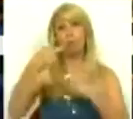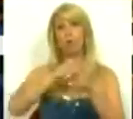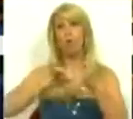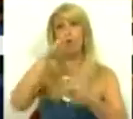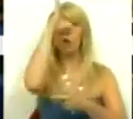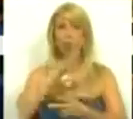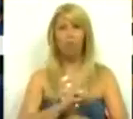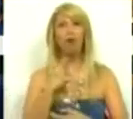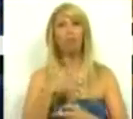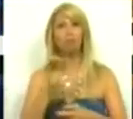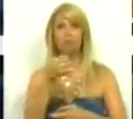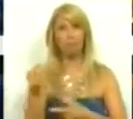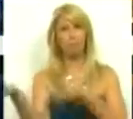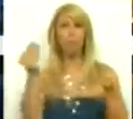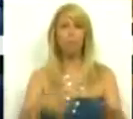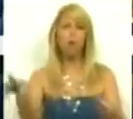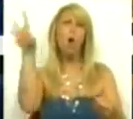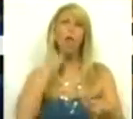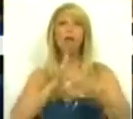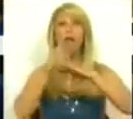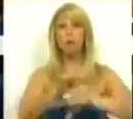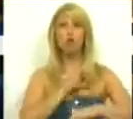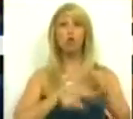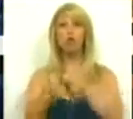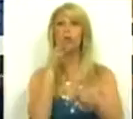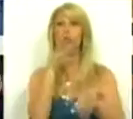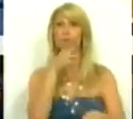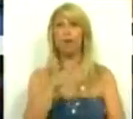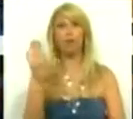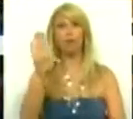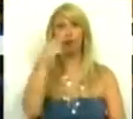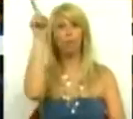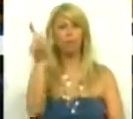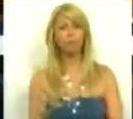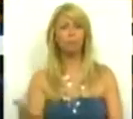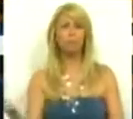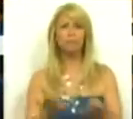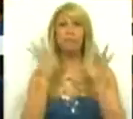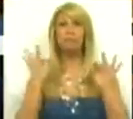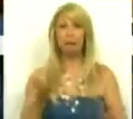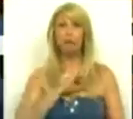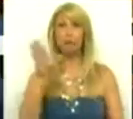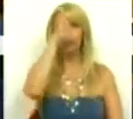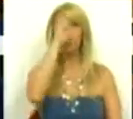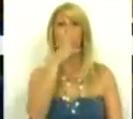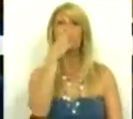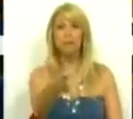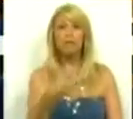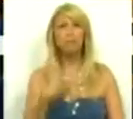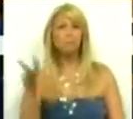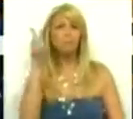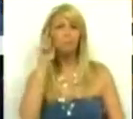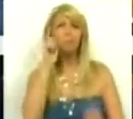ouvimos também atentamente a intervenção do Sr. Deputado Jerónimo de Sousa e, tal como disse o Sr. Primeiro-Ministro, de facto não vislumbramos grande